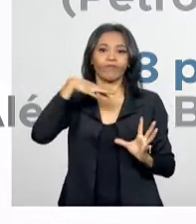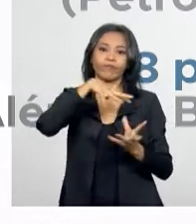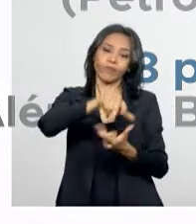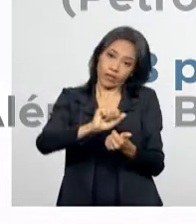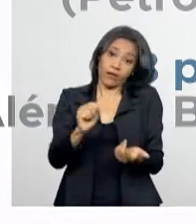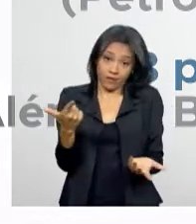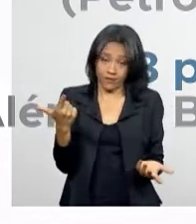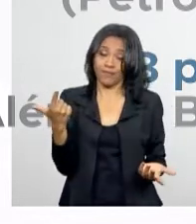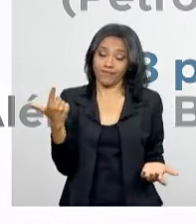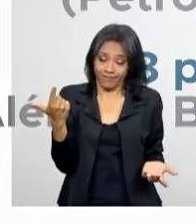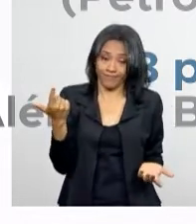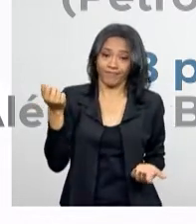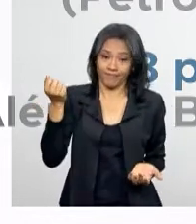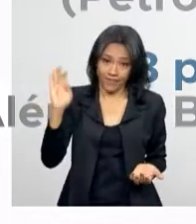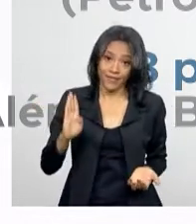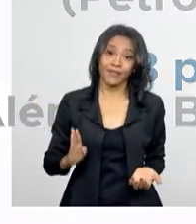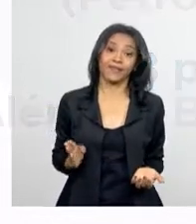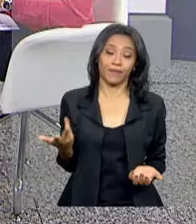claro